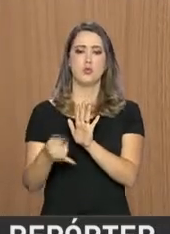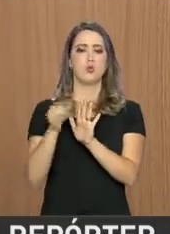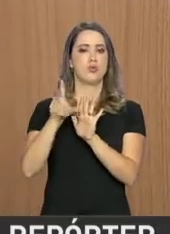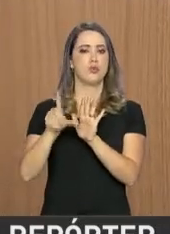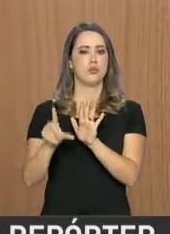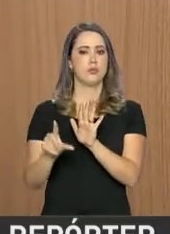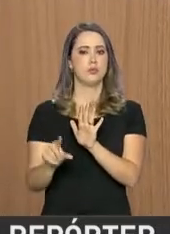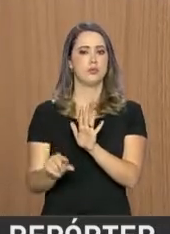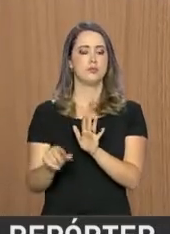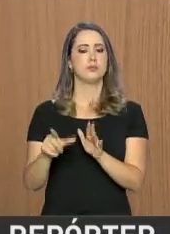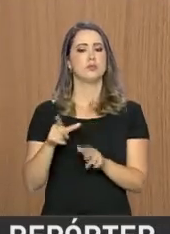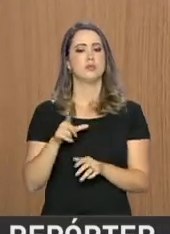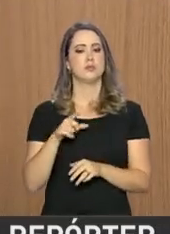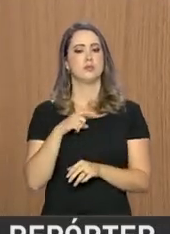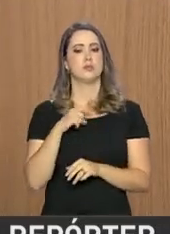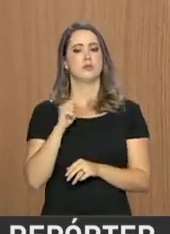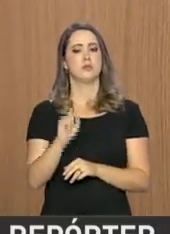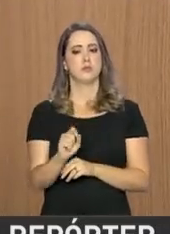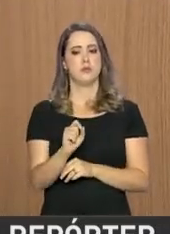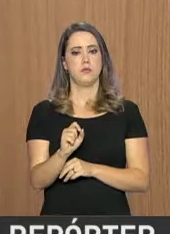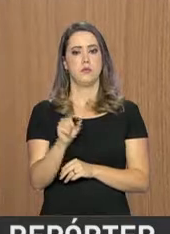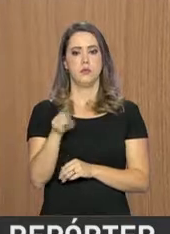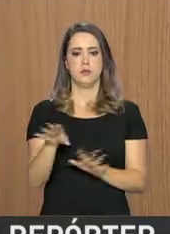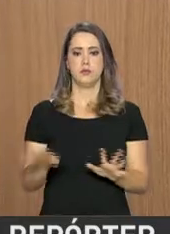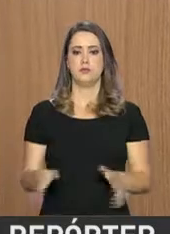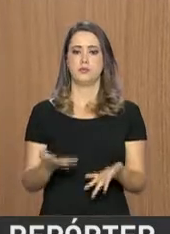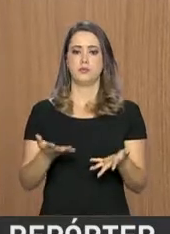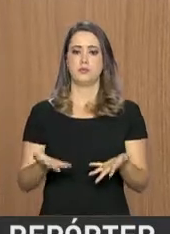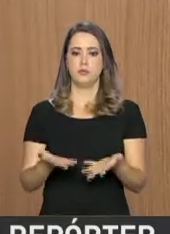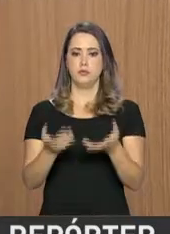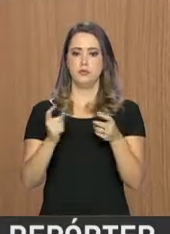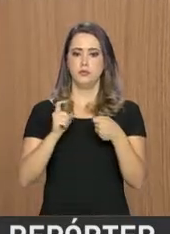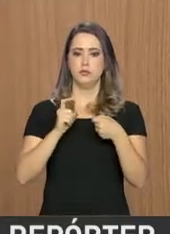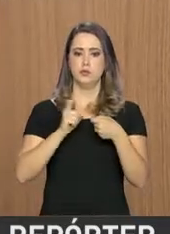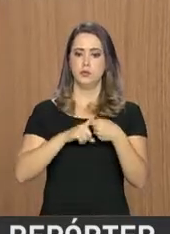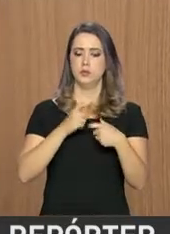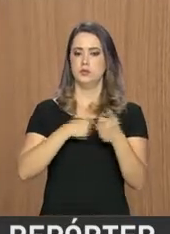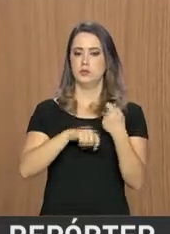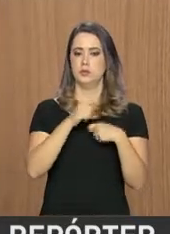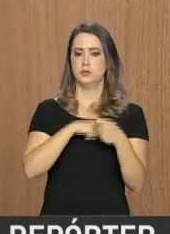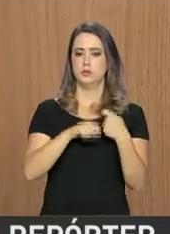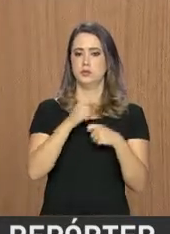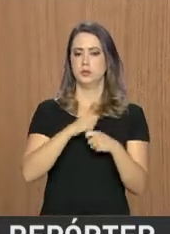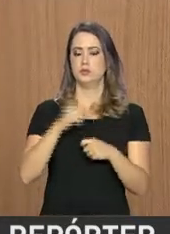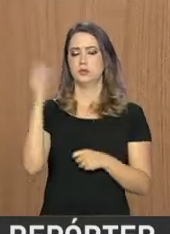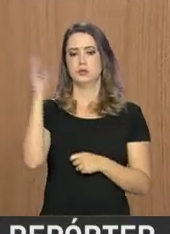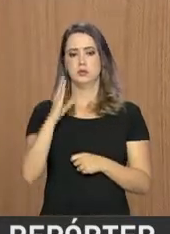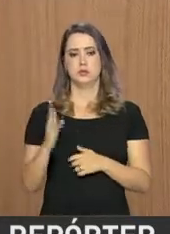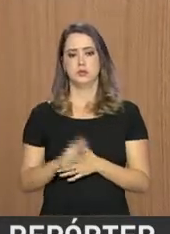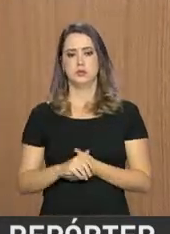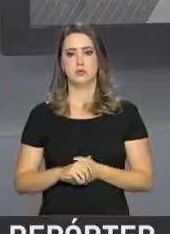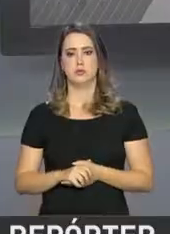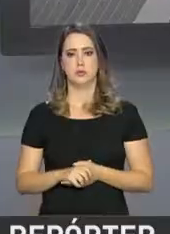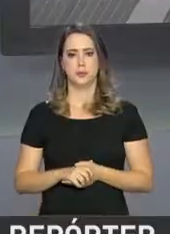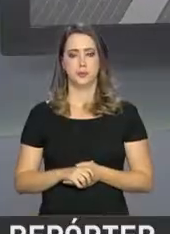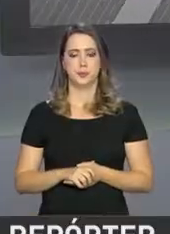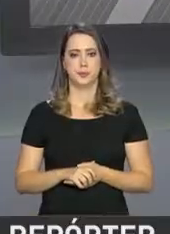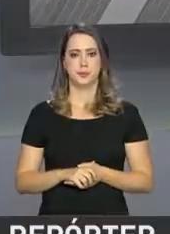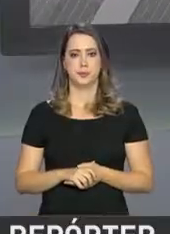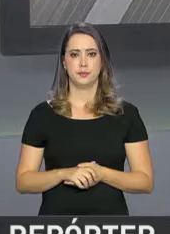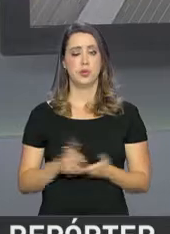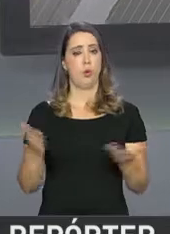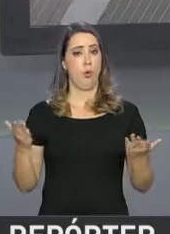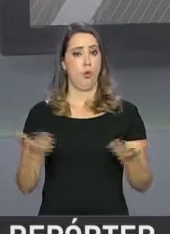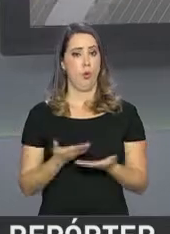onde e que isso leve uma recuperação sustentável da economia desliga a